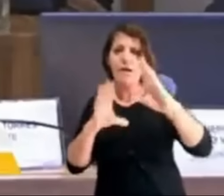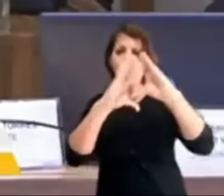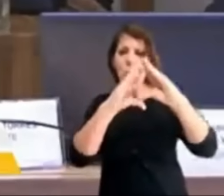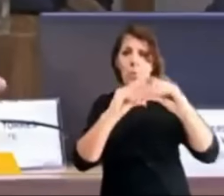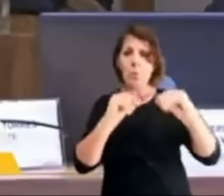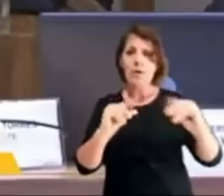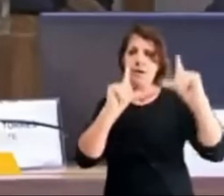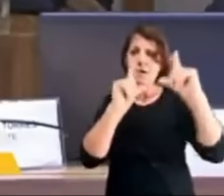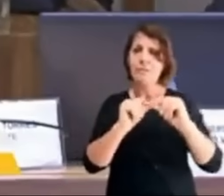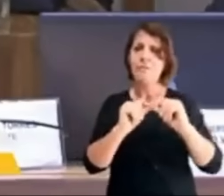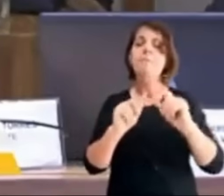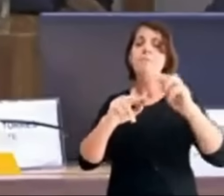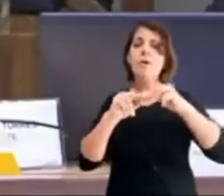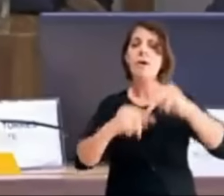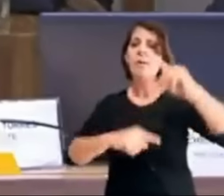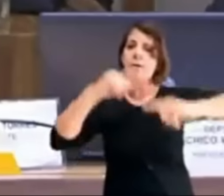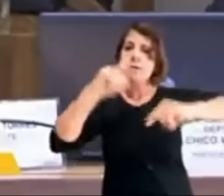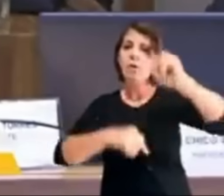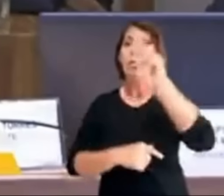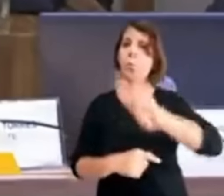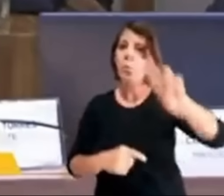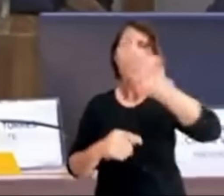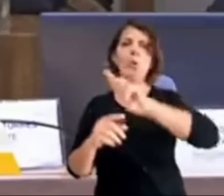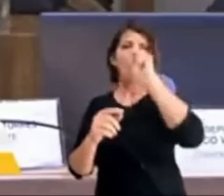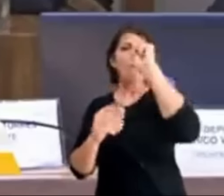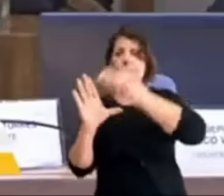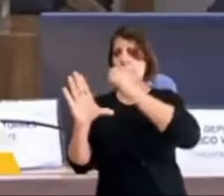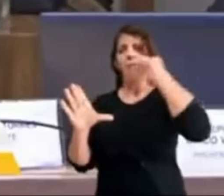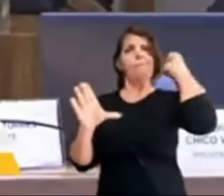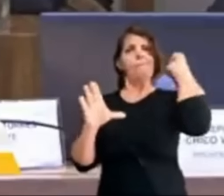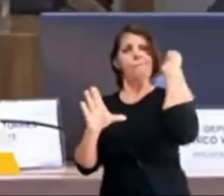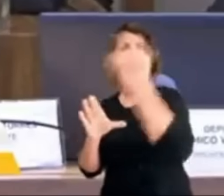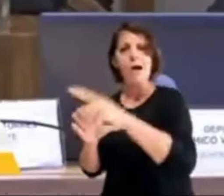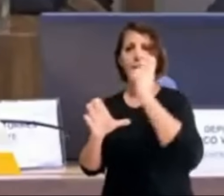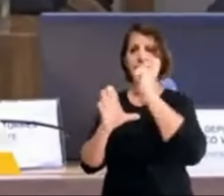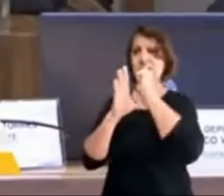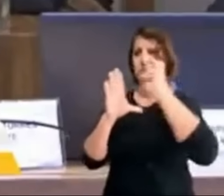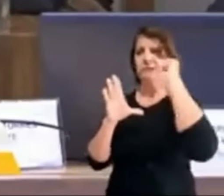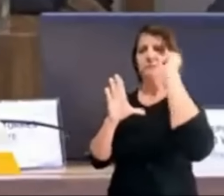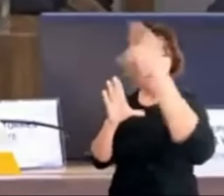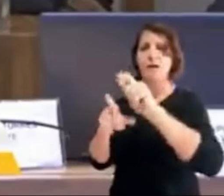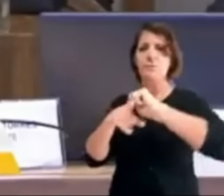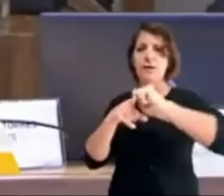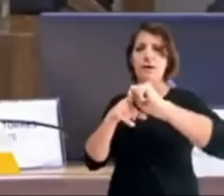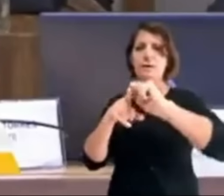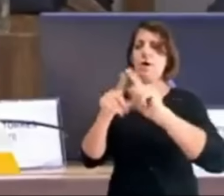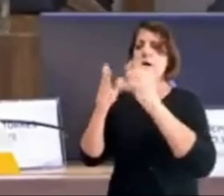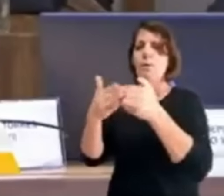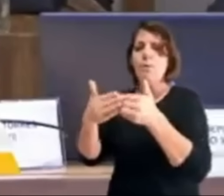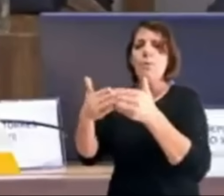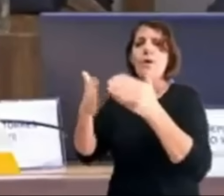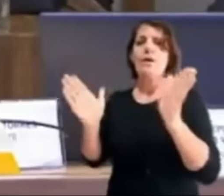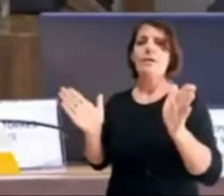de tanto material que foi usado para tentar desmobilizar as estradas a partir do dia seguinte da eleição, e em momento algum